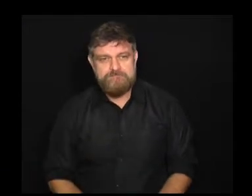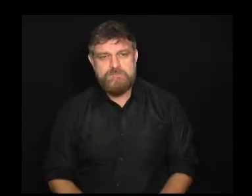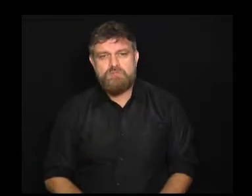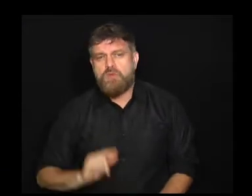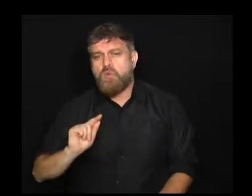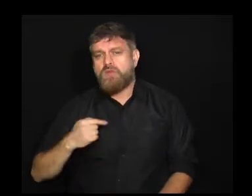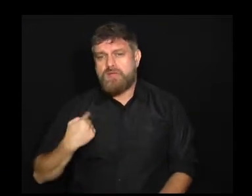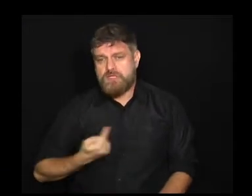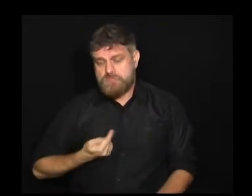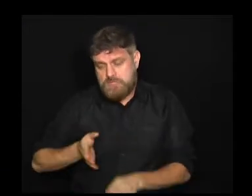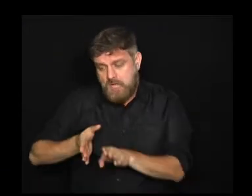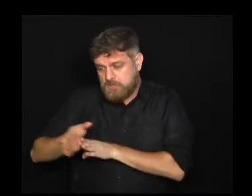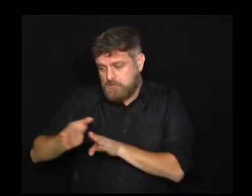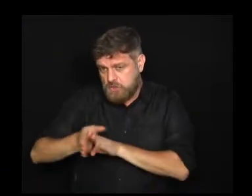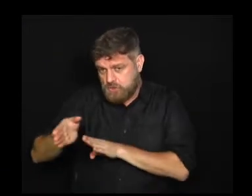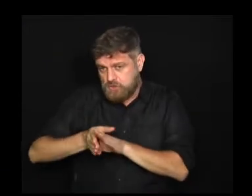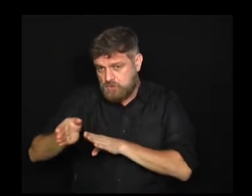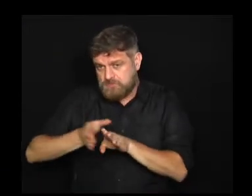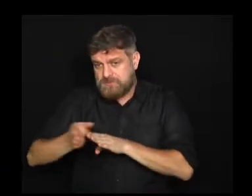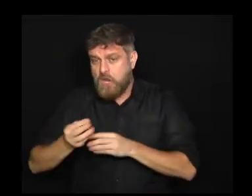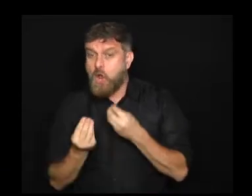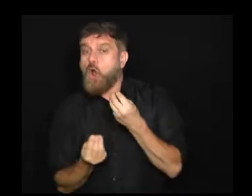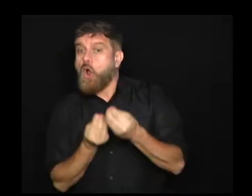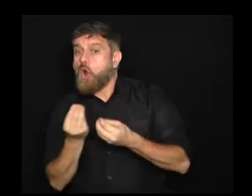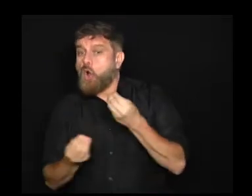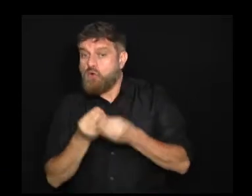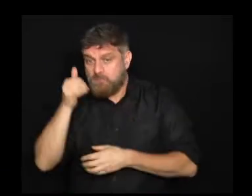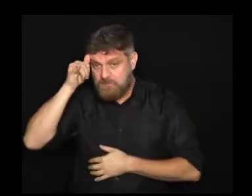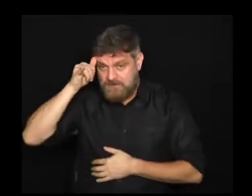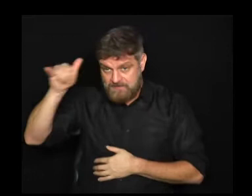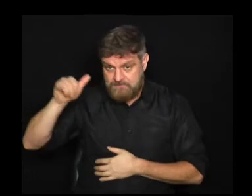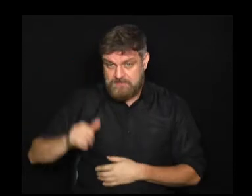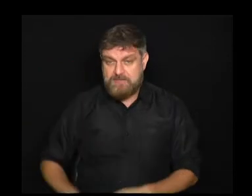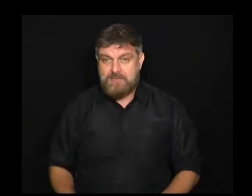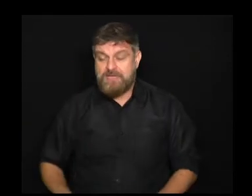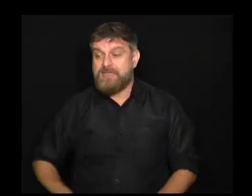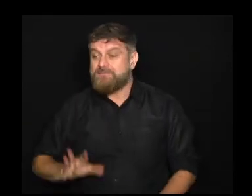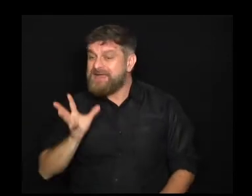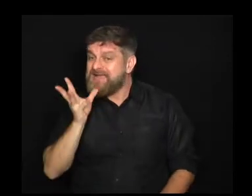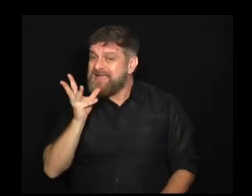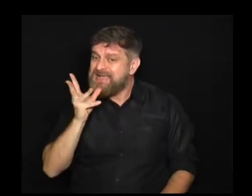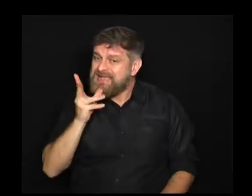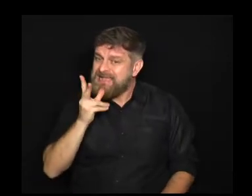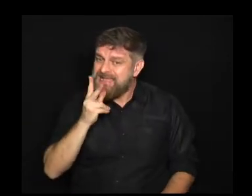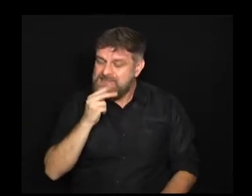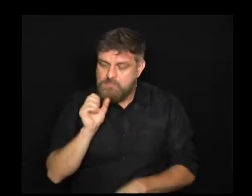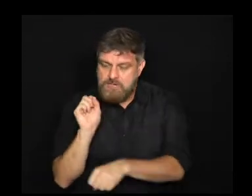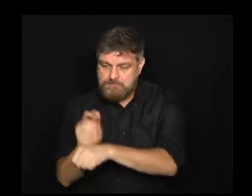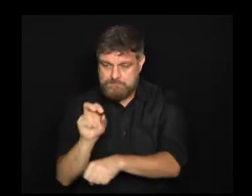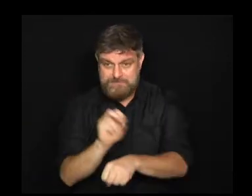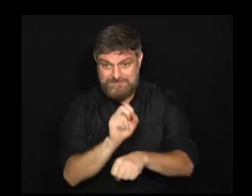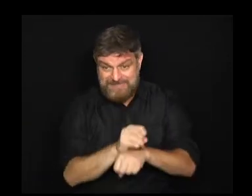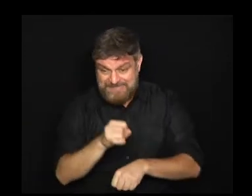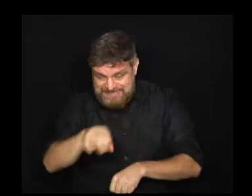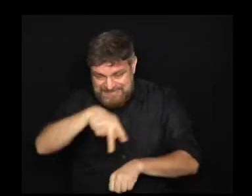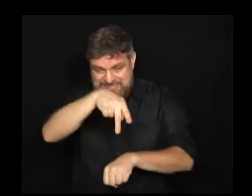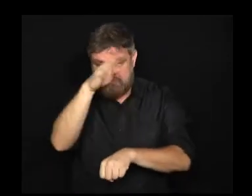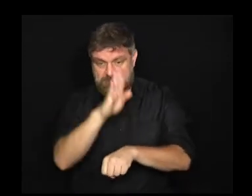tem recomendado do ponto de vista de evitar a introdução e de retardar a disseminação caso ela